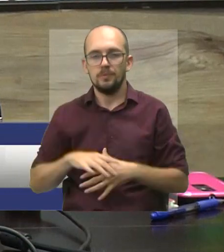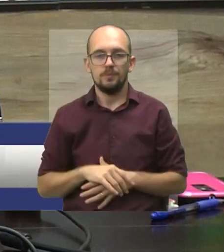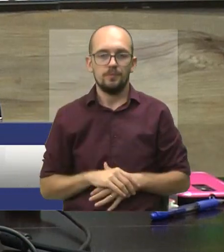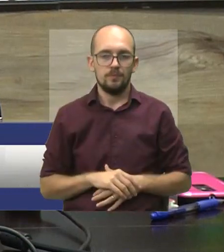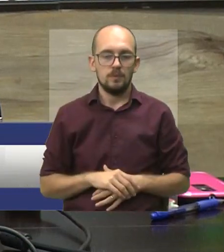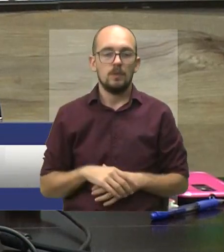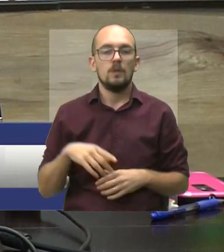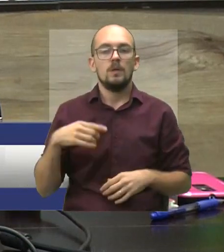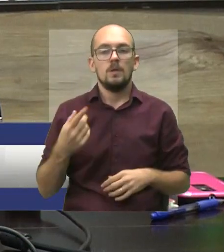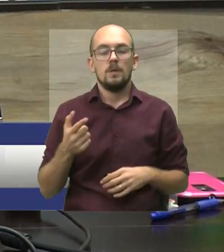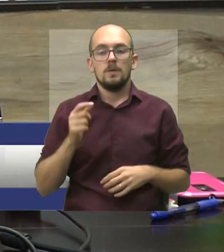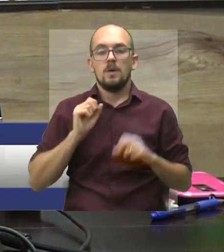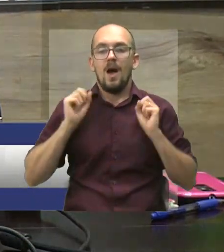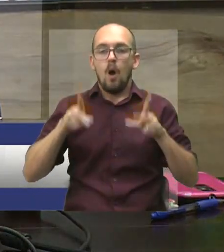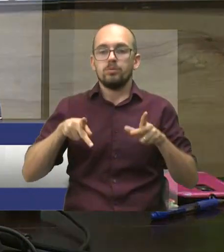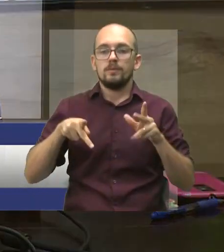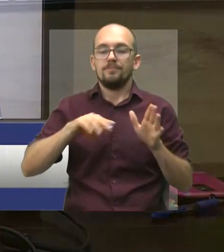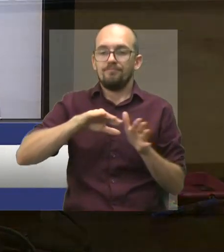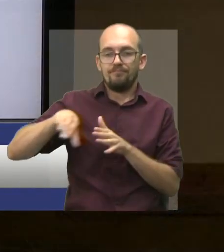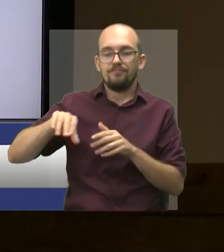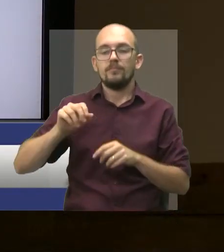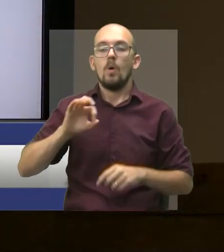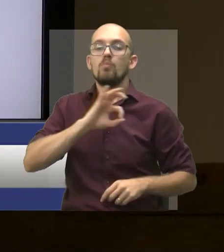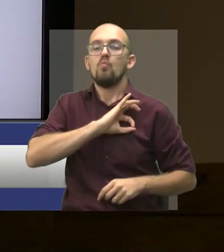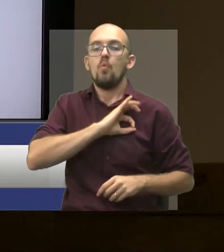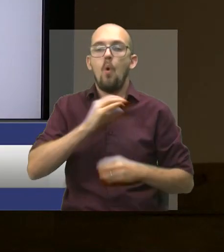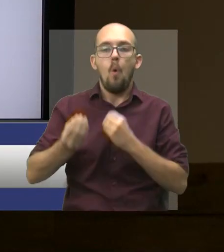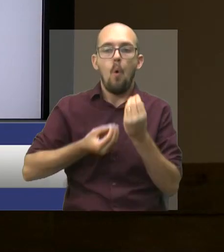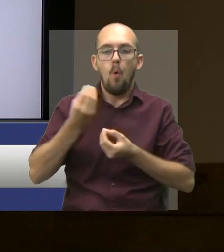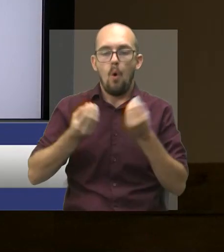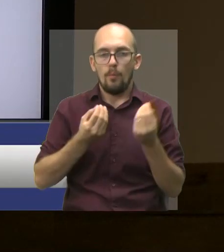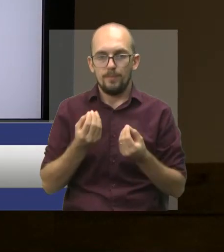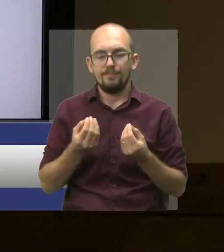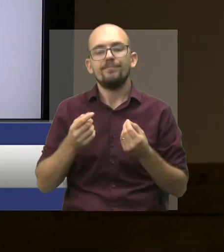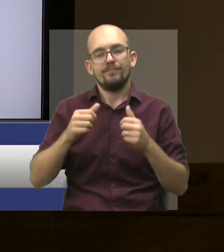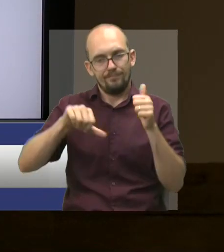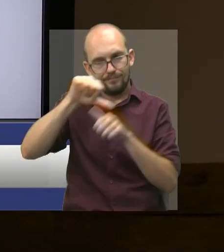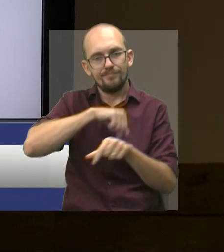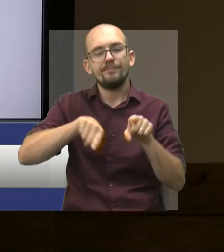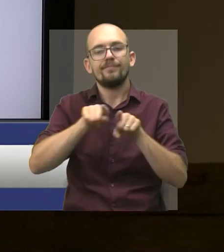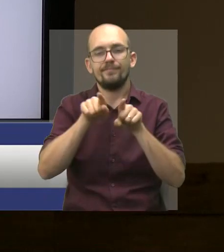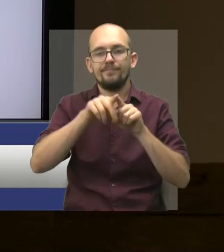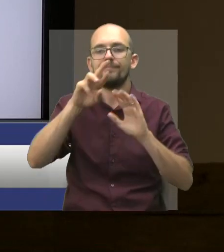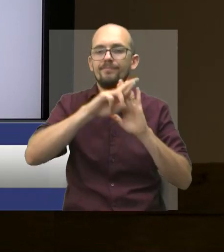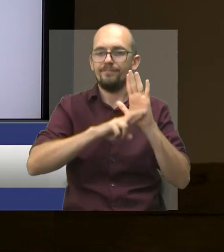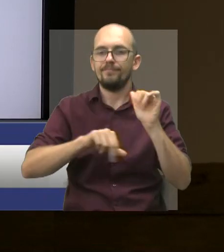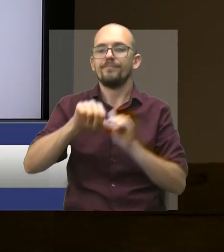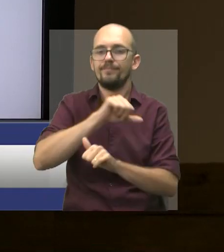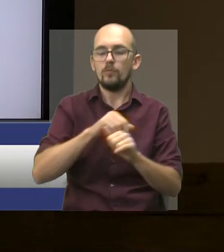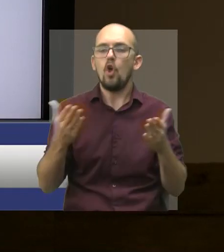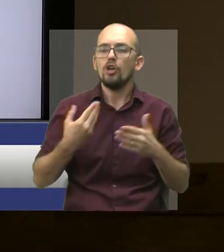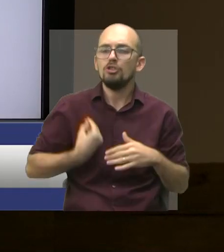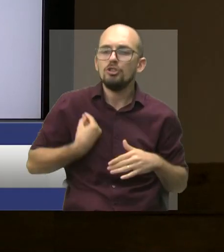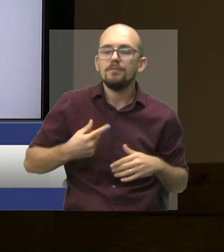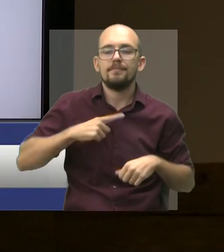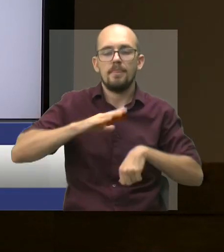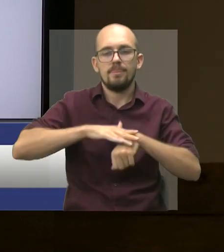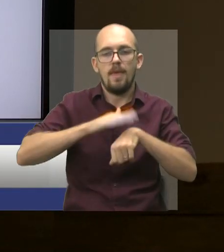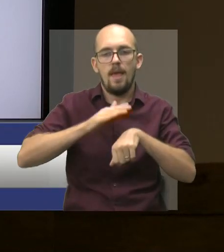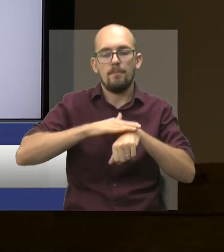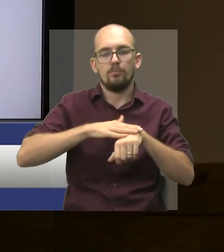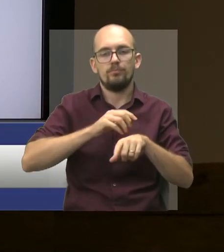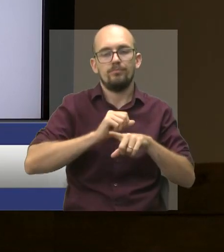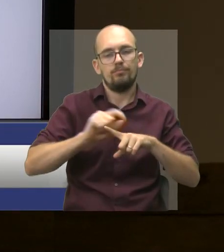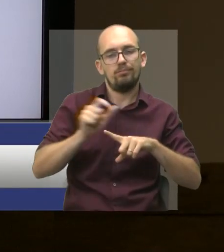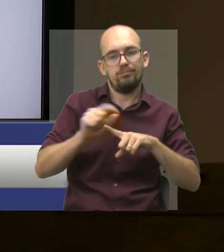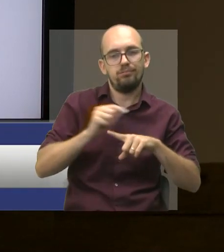A aposentadoria do policial também está trazendo algumas modificações. Atualmente, exige o tempo de contribuição de